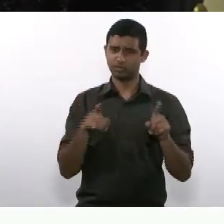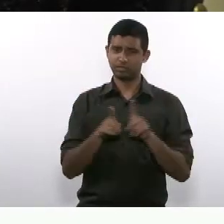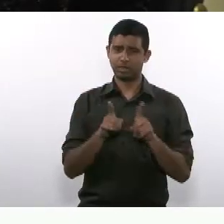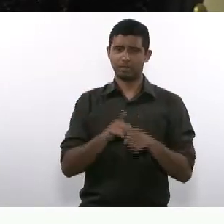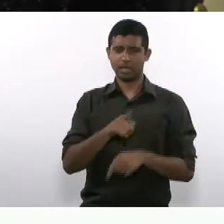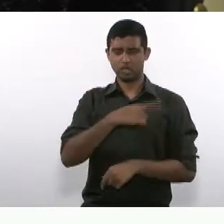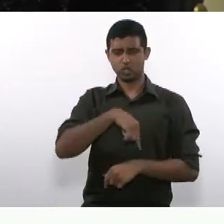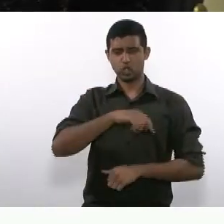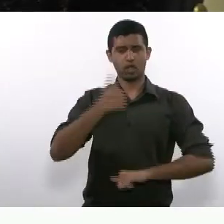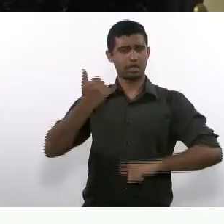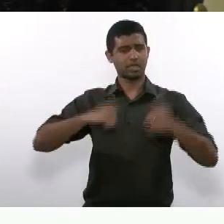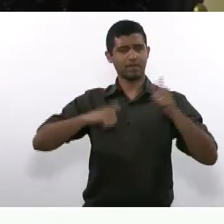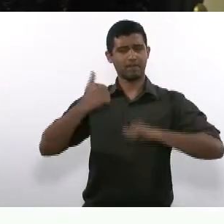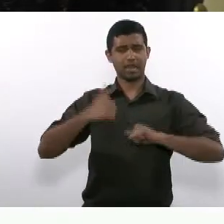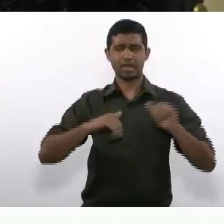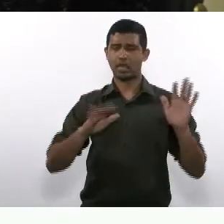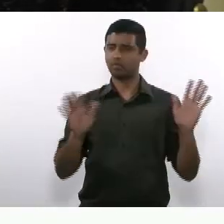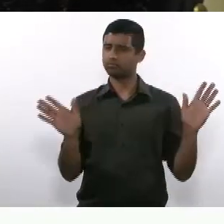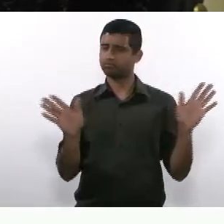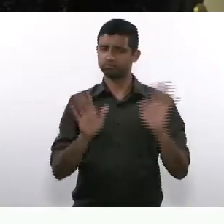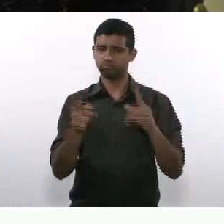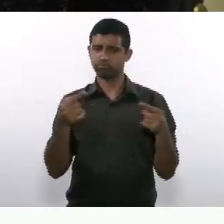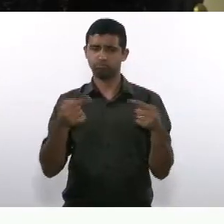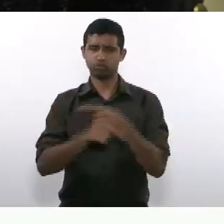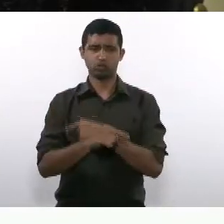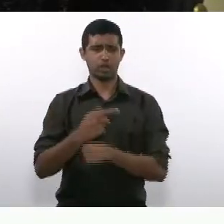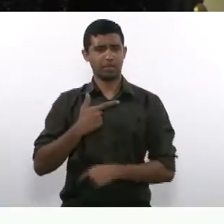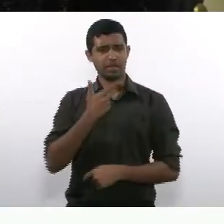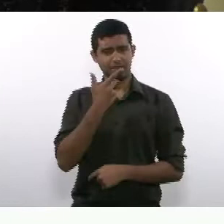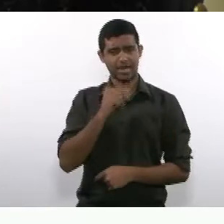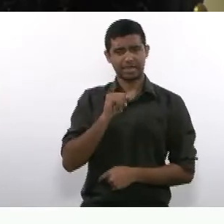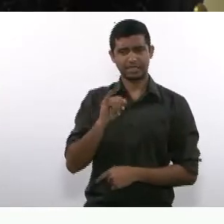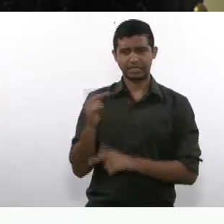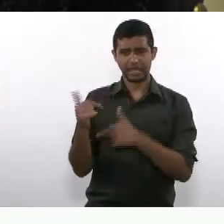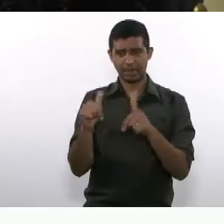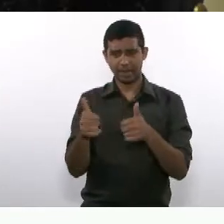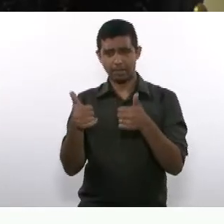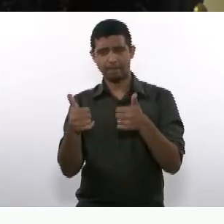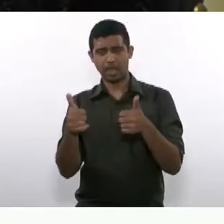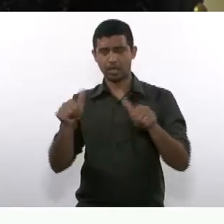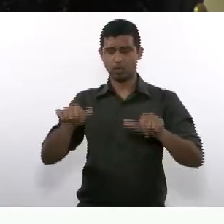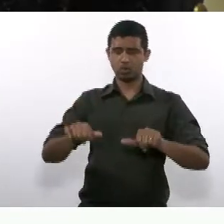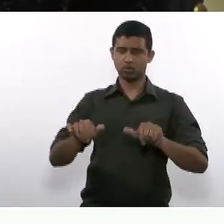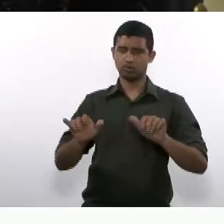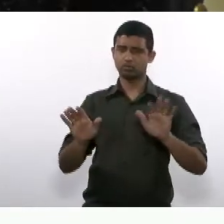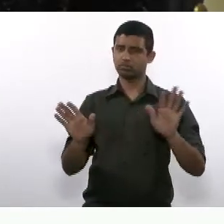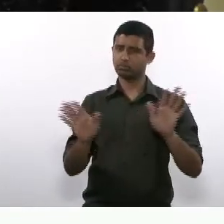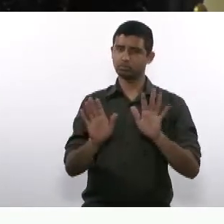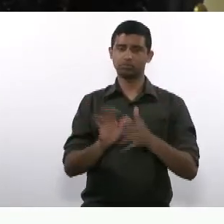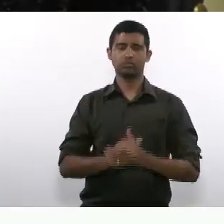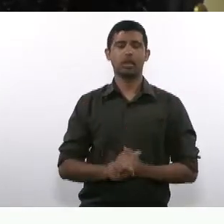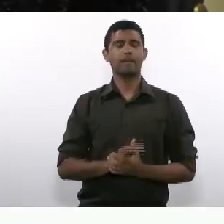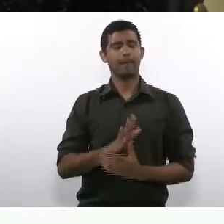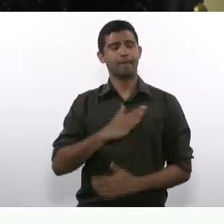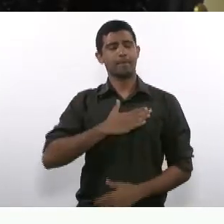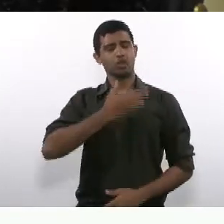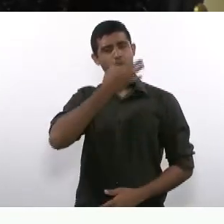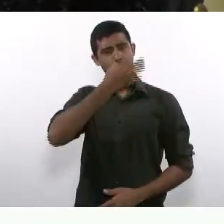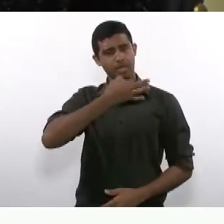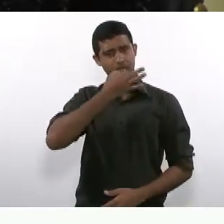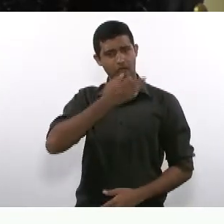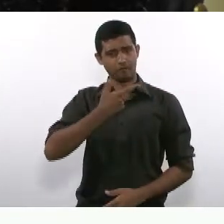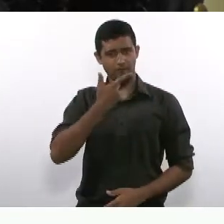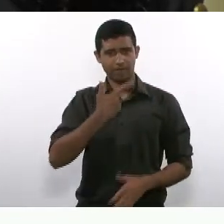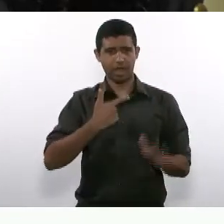cabe, especificamente se a atividade está sendo bem feita, se não está sendo bem feita, enfim. Mas, sob o ponto de vista orçamentário, que é o que